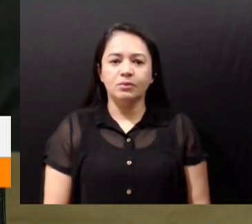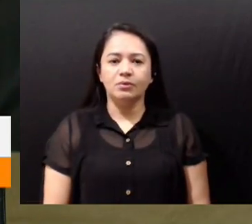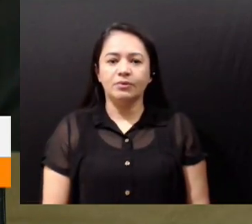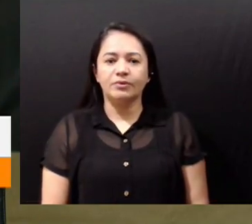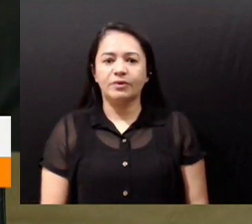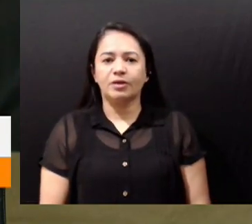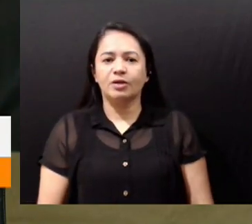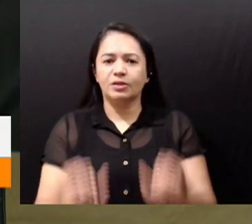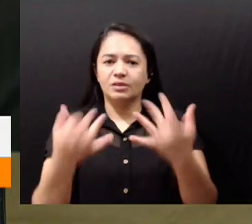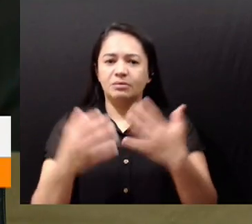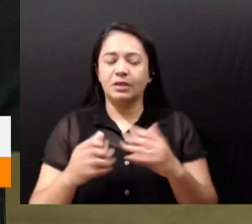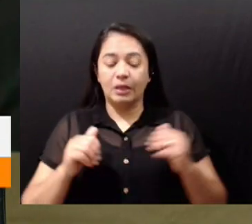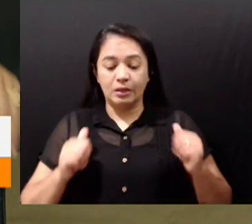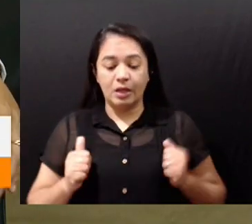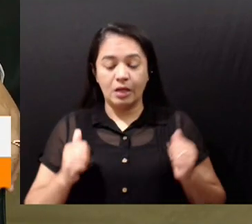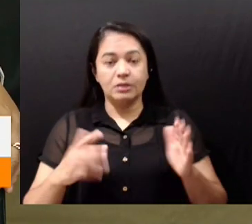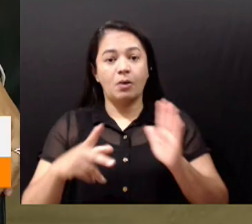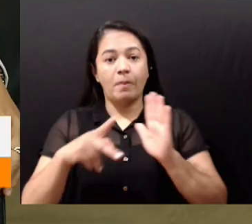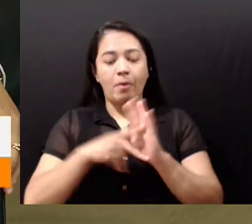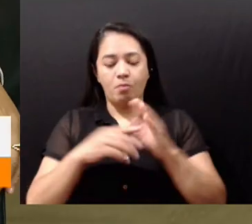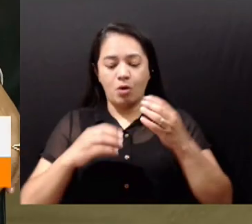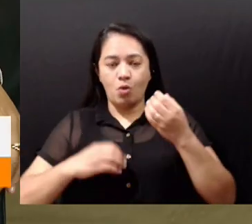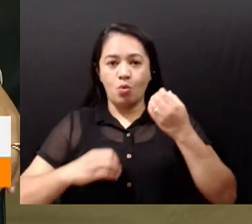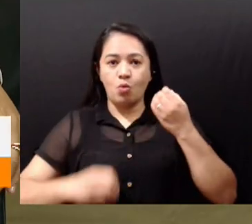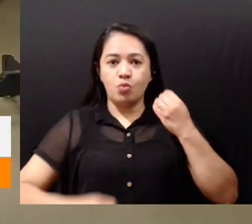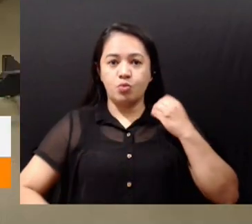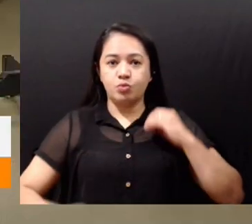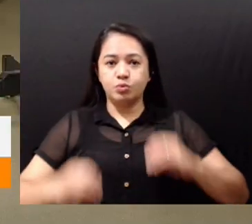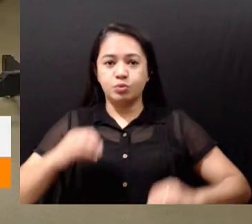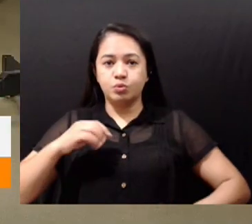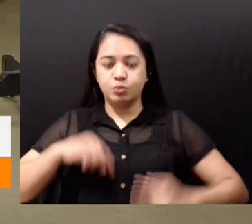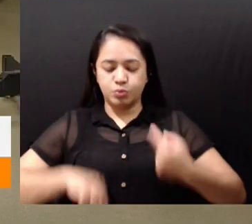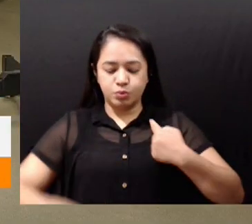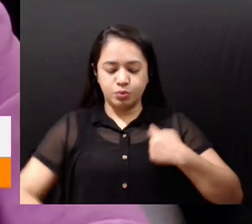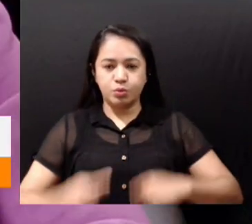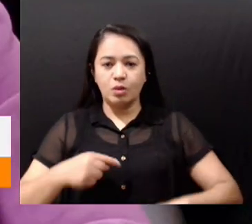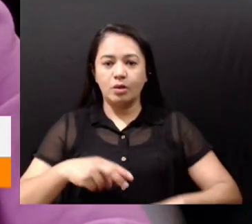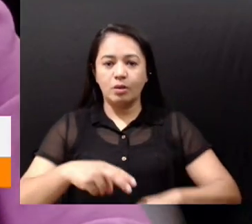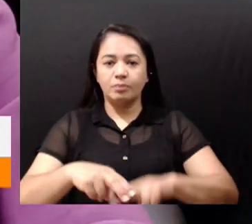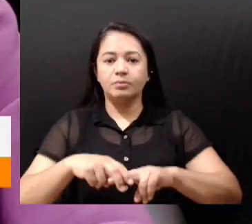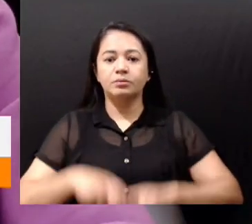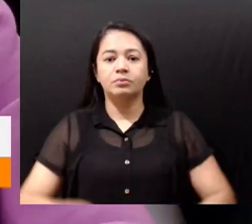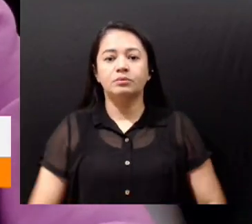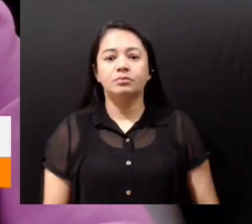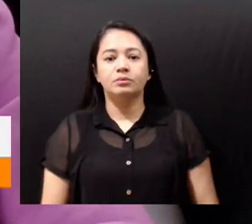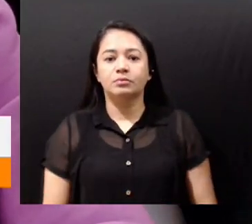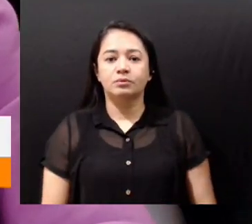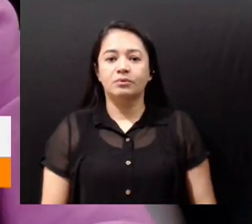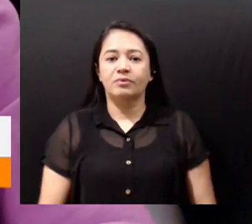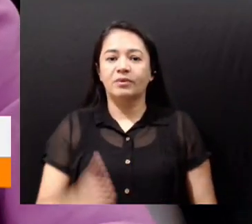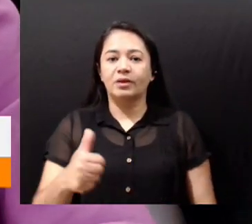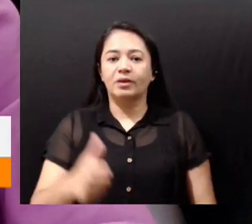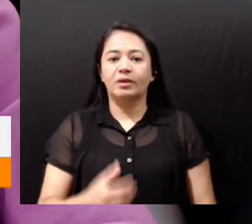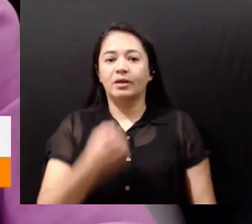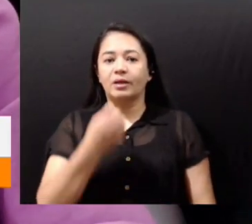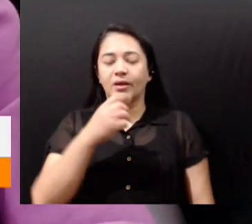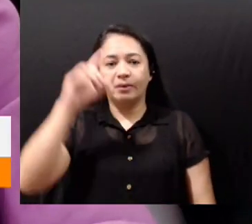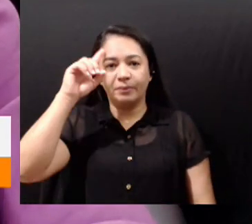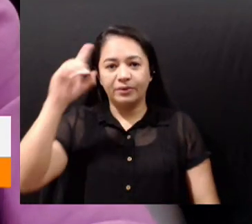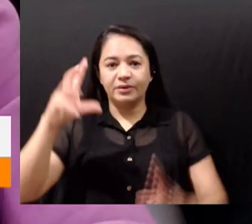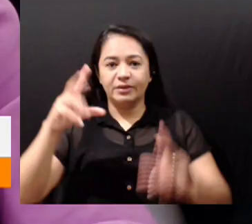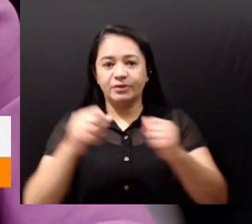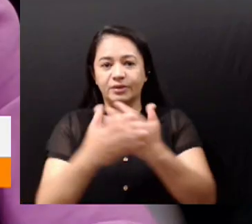do organismo mediante a essas dietas, doutora? Primeiramente, bom dia, né? Bom dia a todo mundo que está em